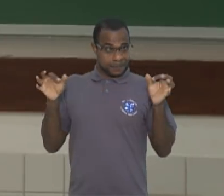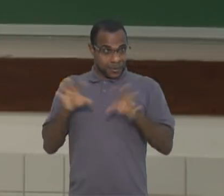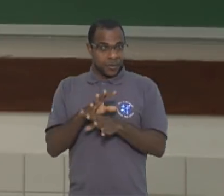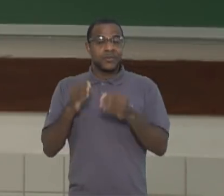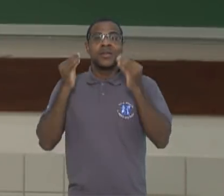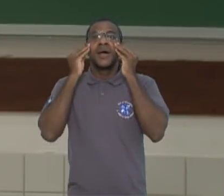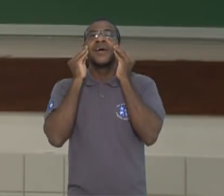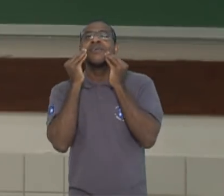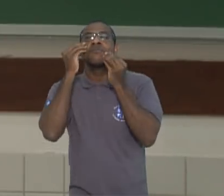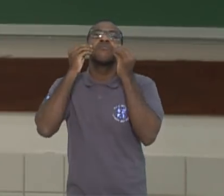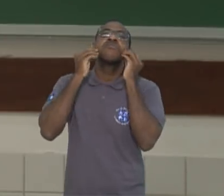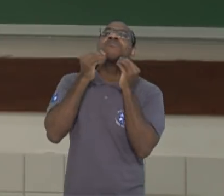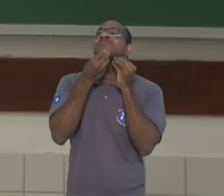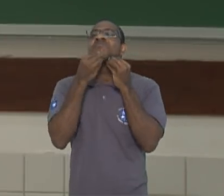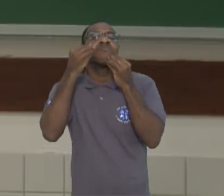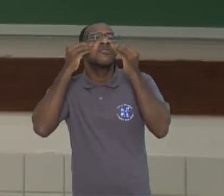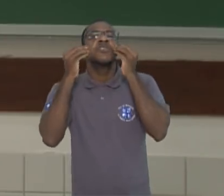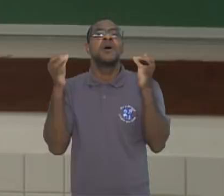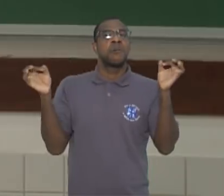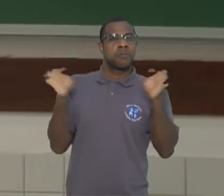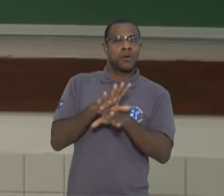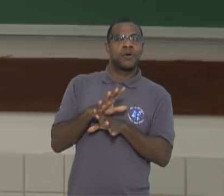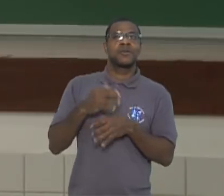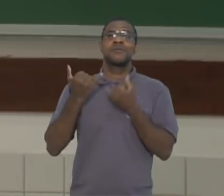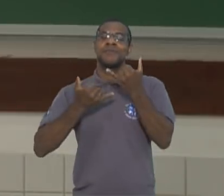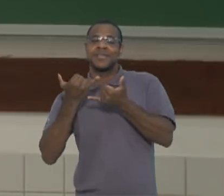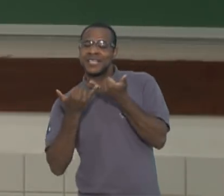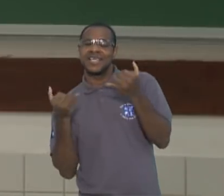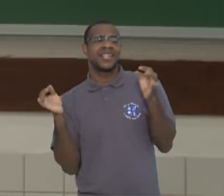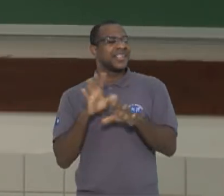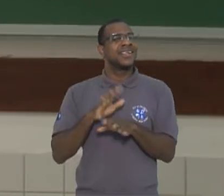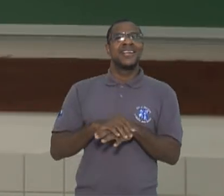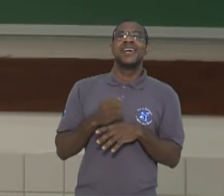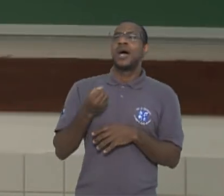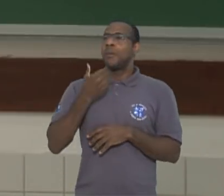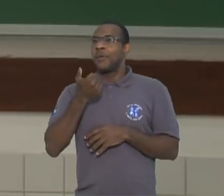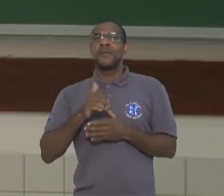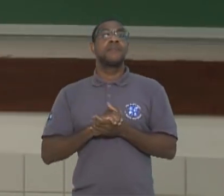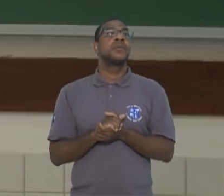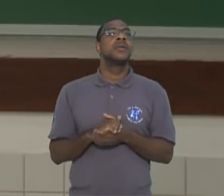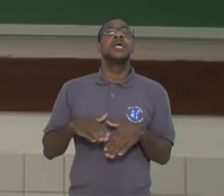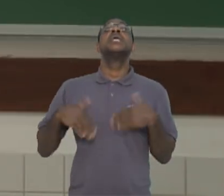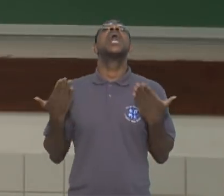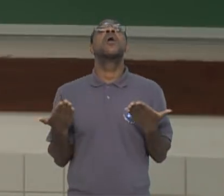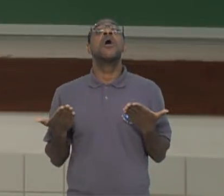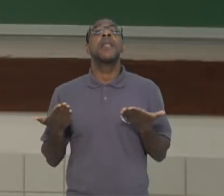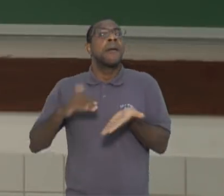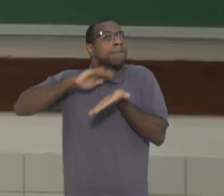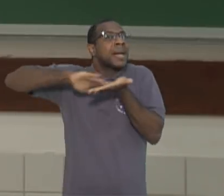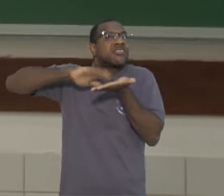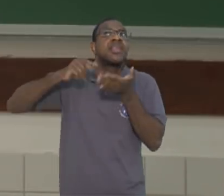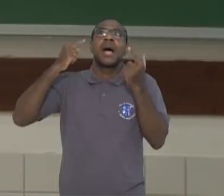ficou linda, tirei foto, adorei, brinquei de fazer circo de palhaço. E agora, para retirar, o que eu faço? Né? Então,